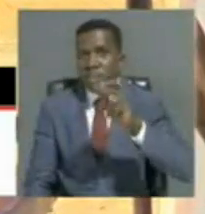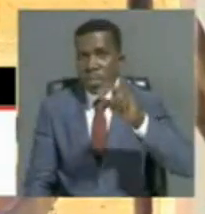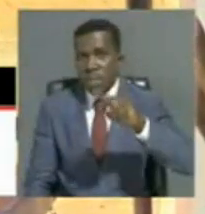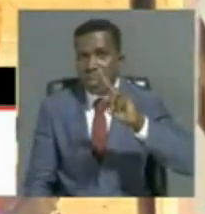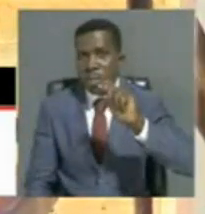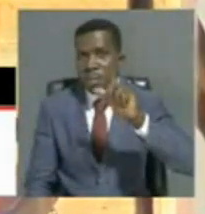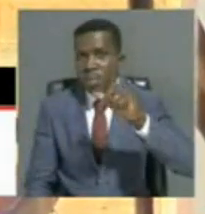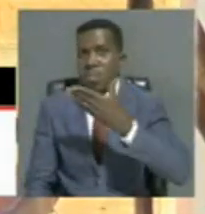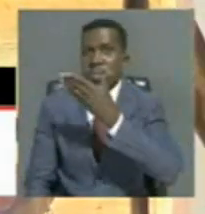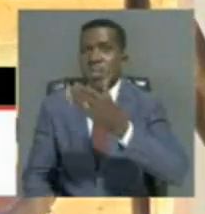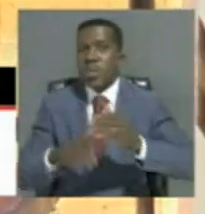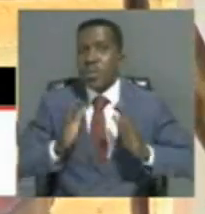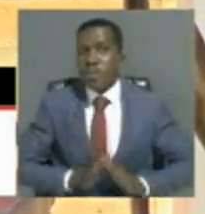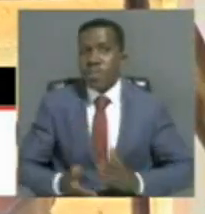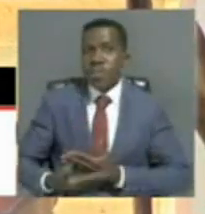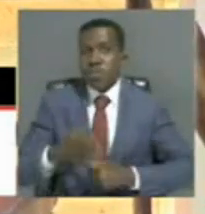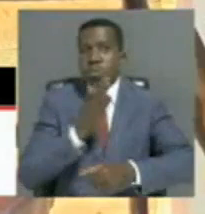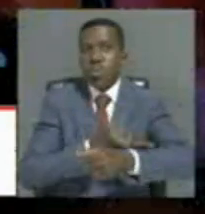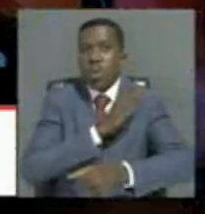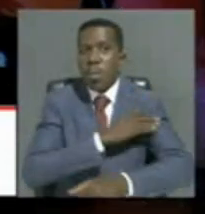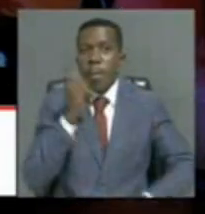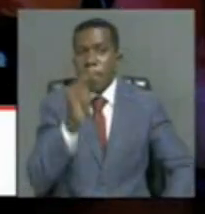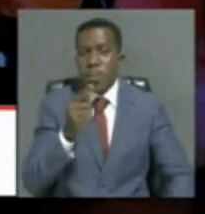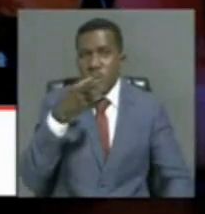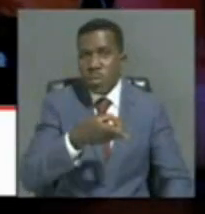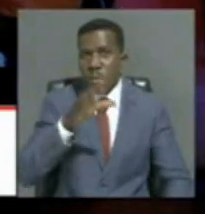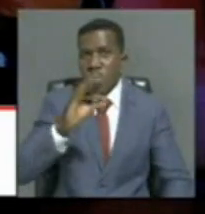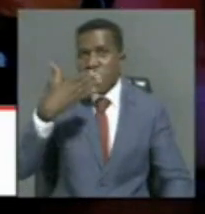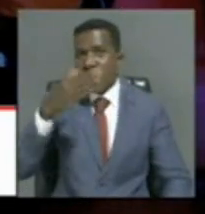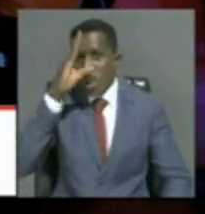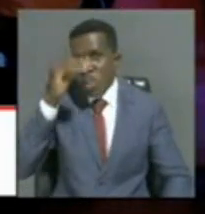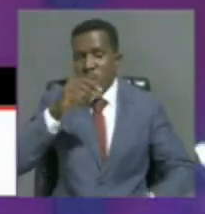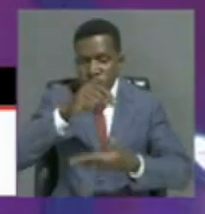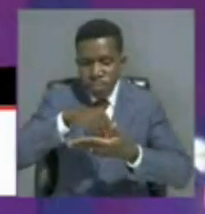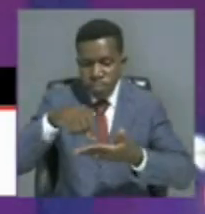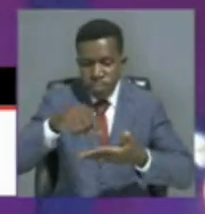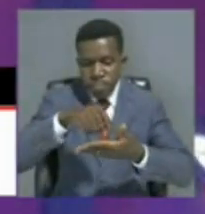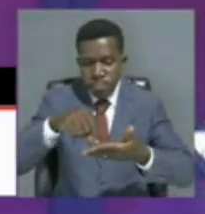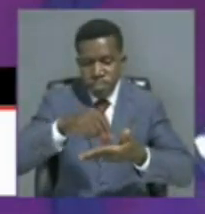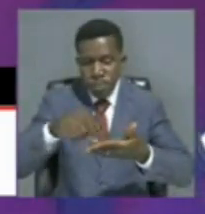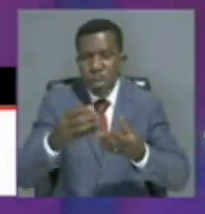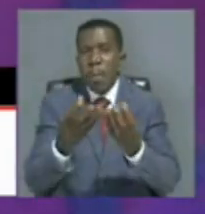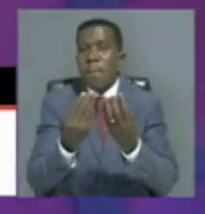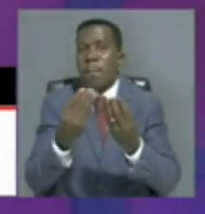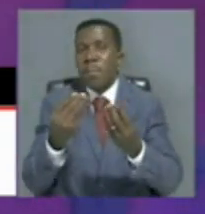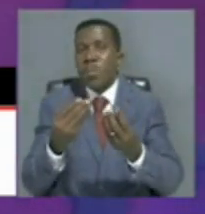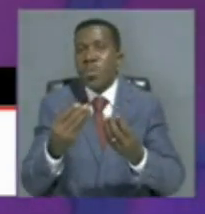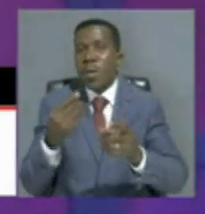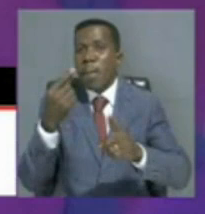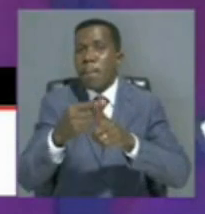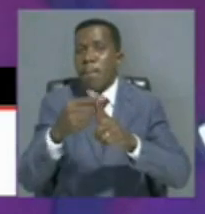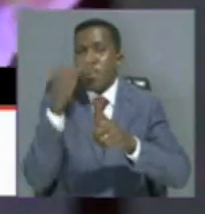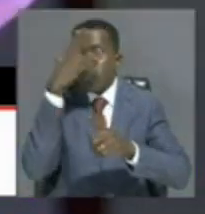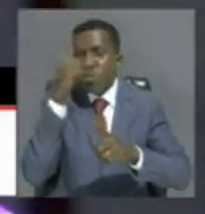Monteiro nasceu no Ambo em 1941. É escritor, autor de contos, poesias, romances e obras